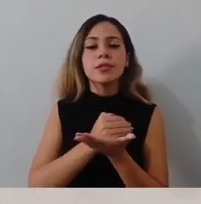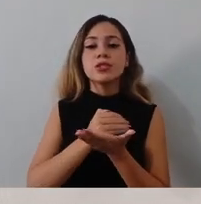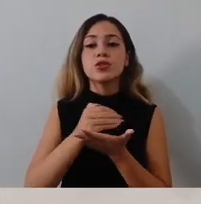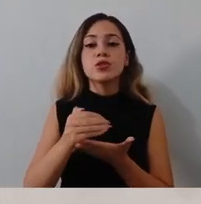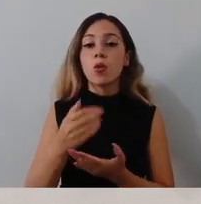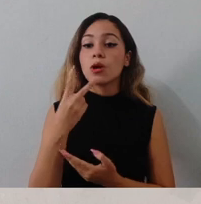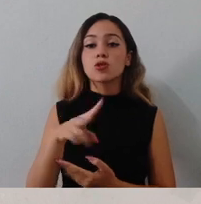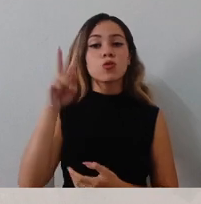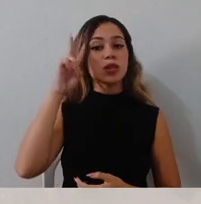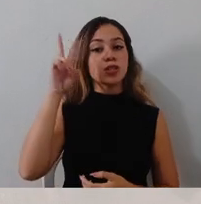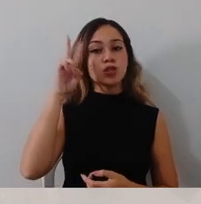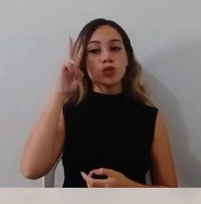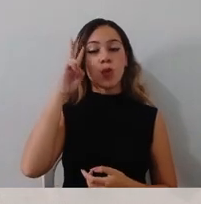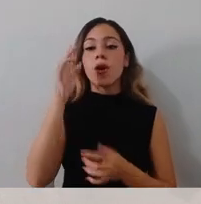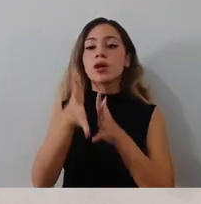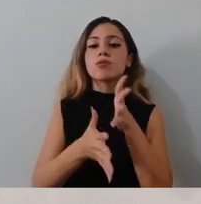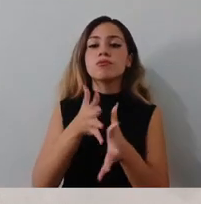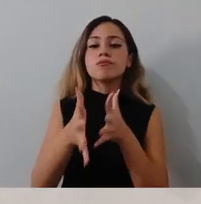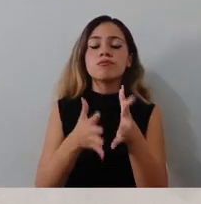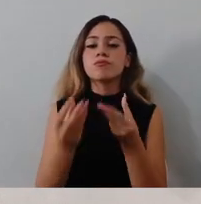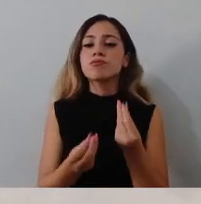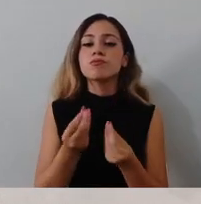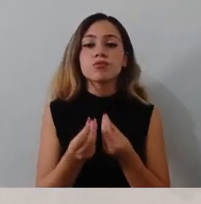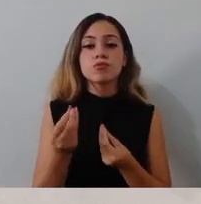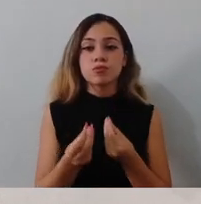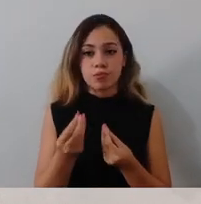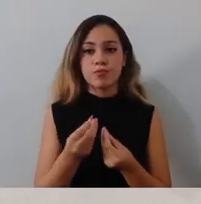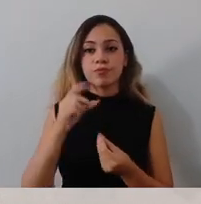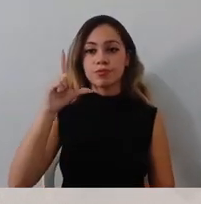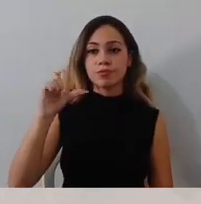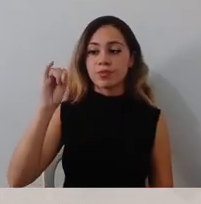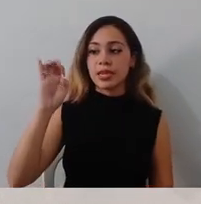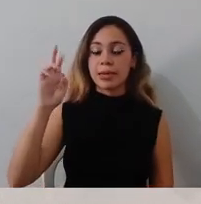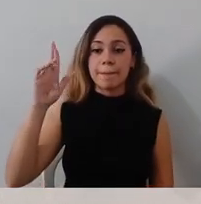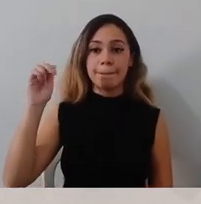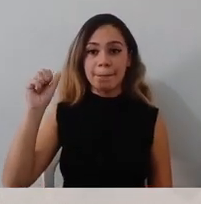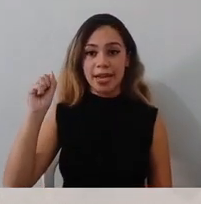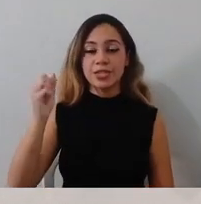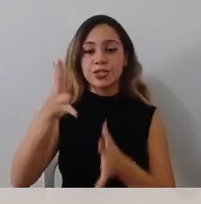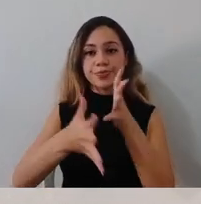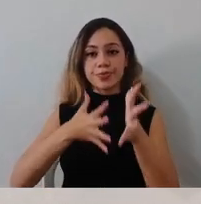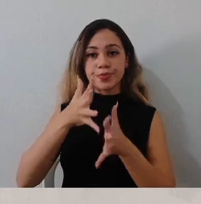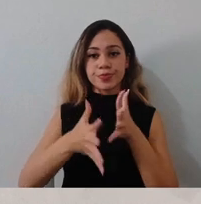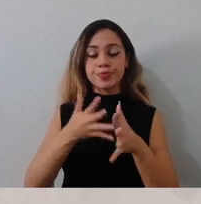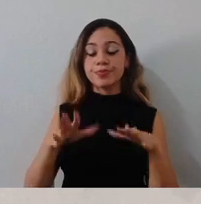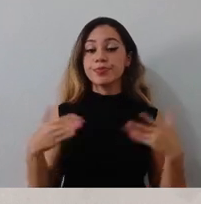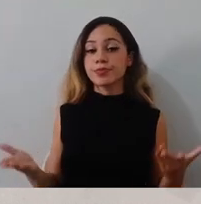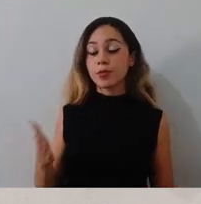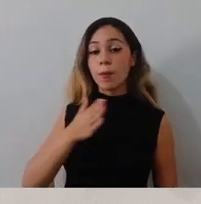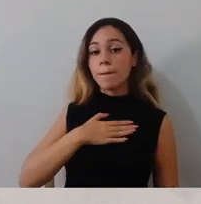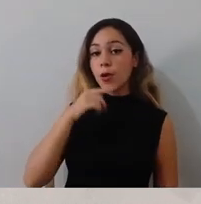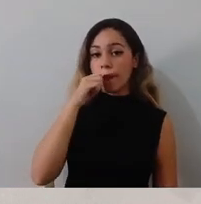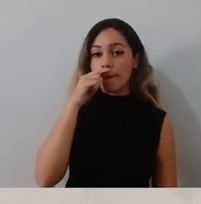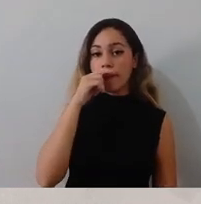teve início a tua história com a língua brasileira de sinais, que é Libra? Isso.